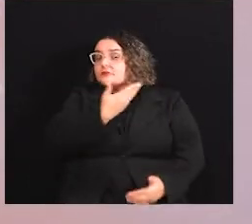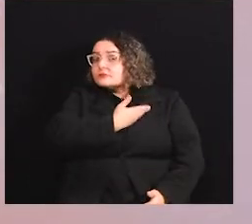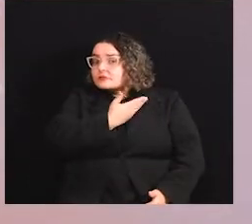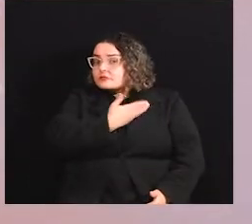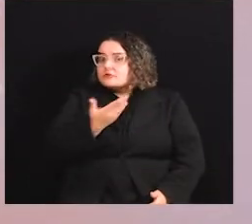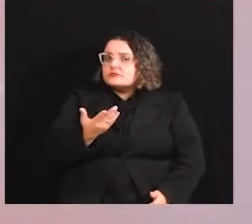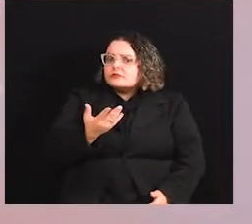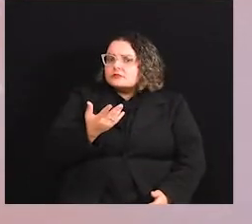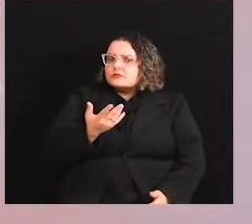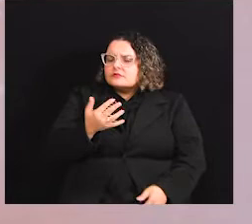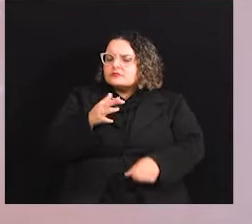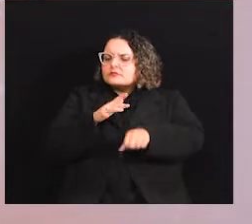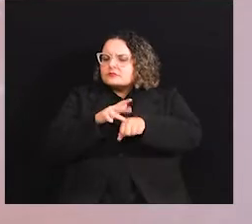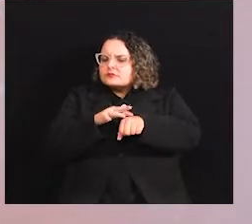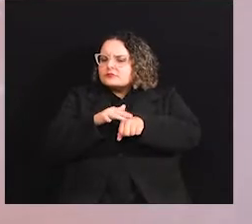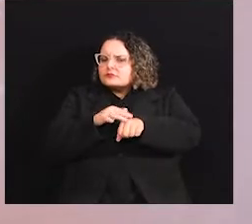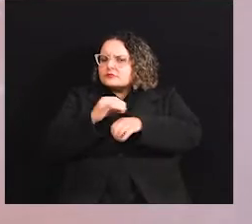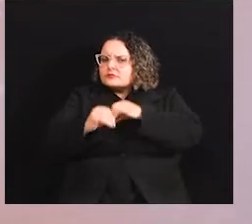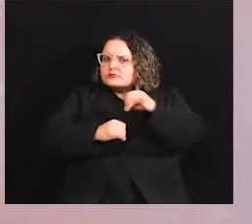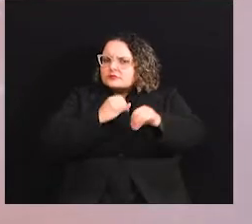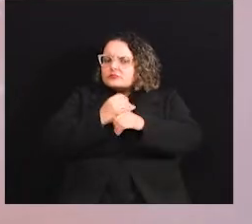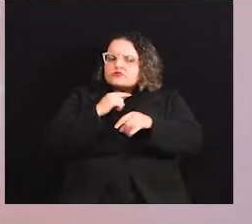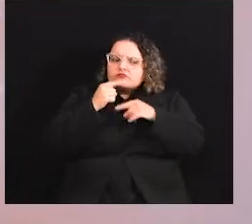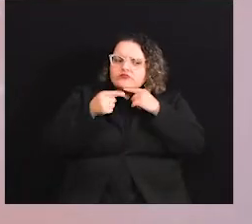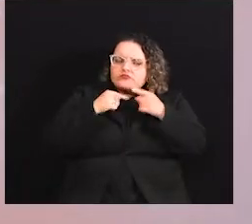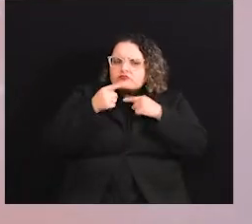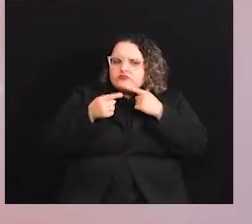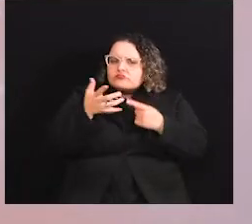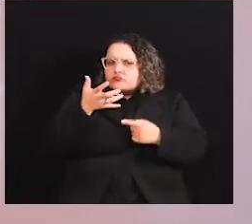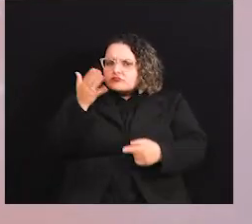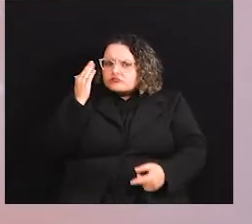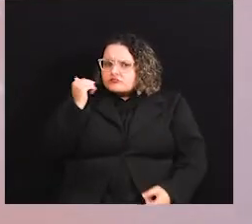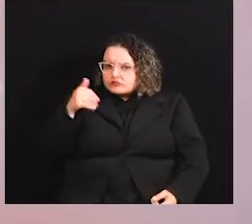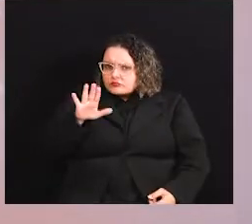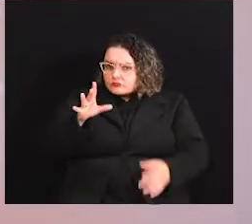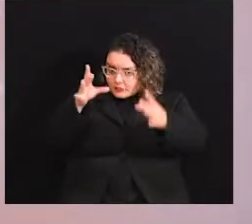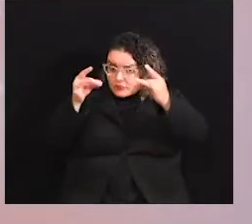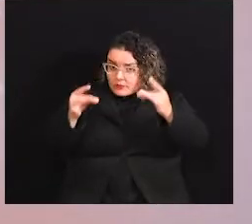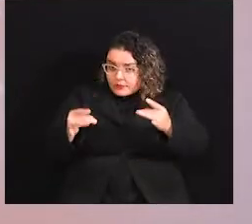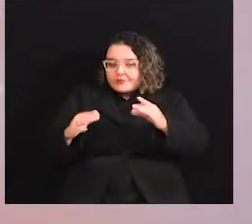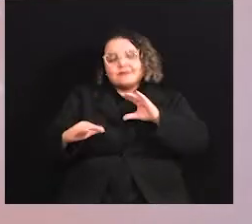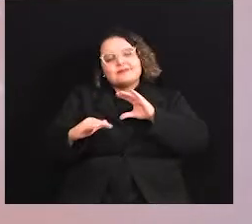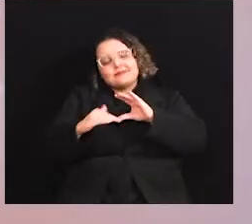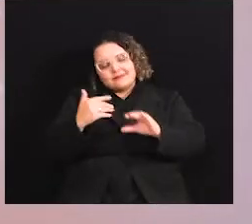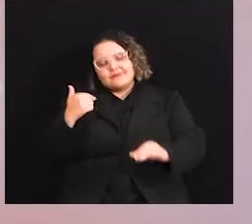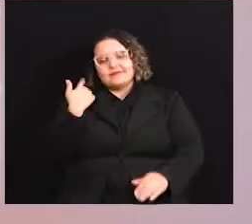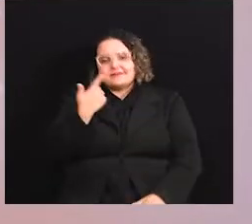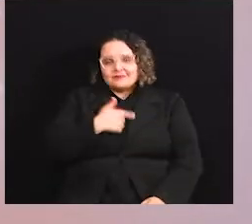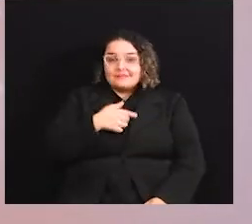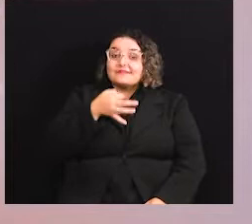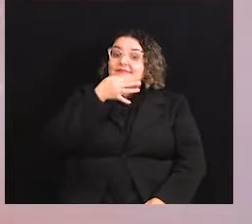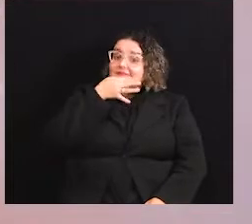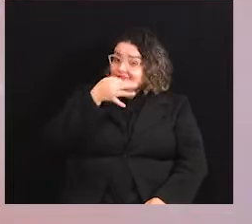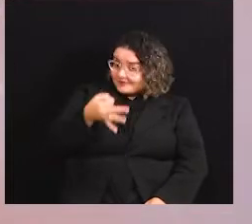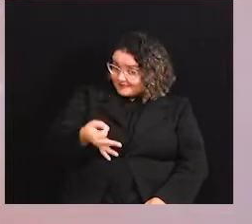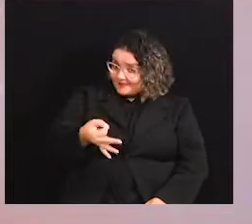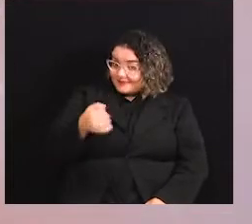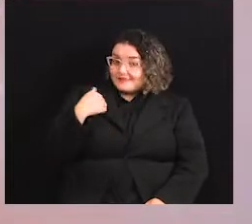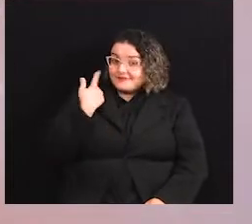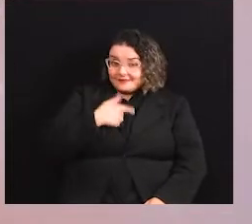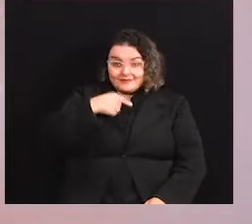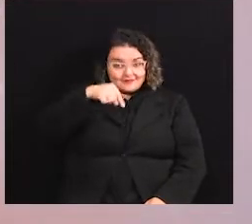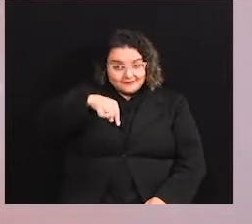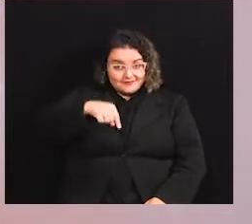amigo, viu alguma doença na internet, ficou na dúvida, quer saber mais detalhes? Manda pra gente a sua sugestão, que